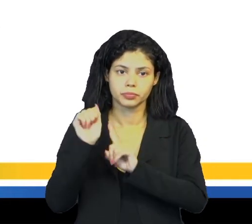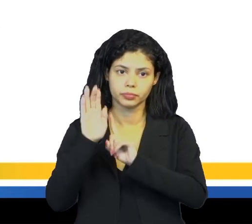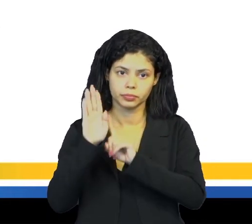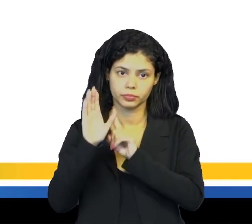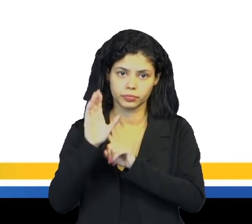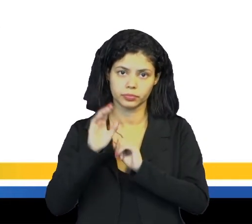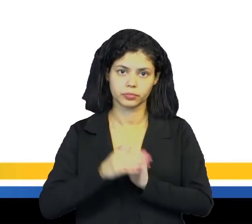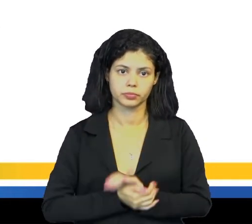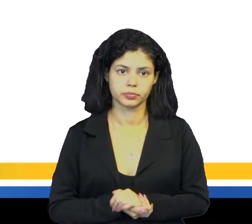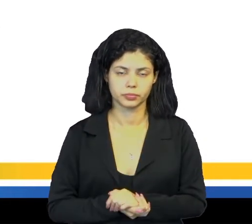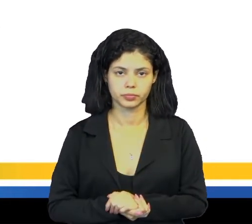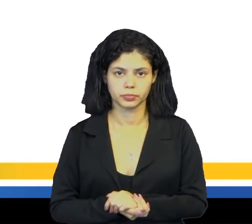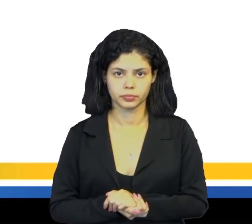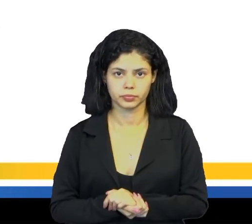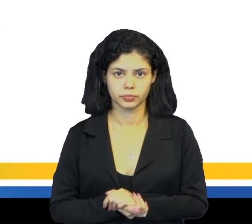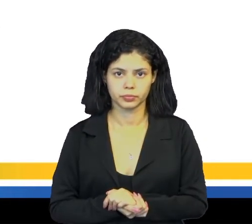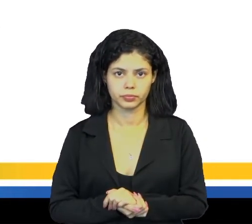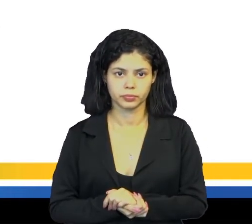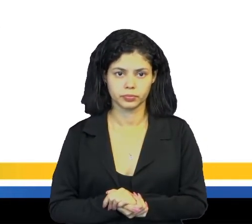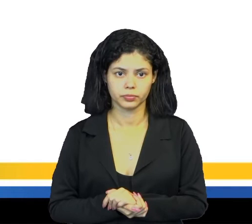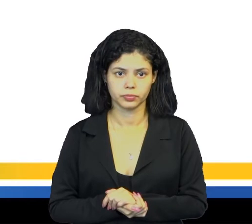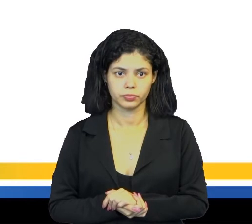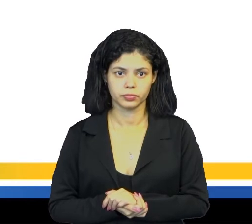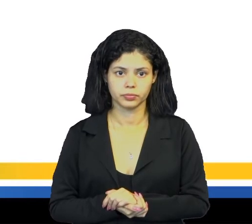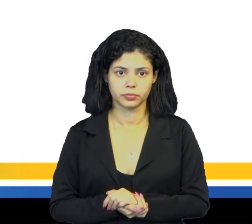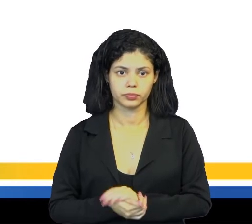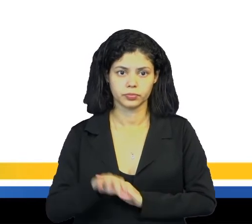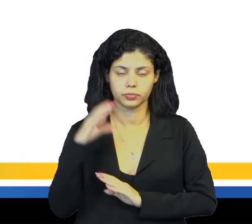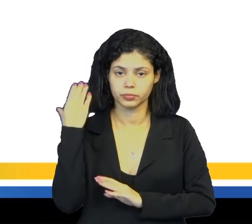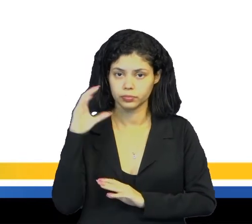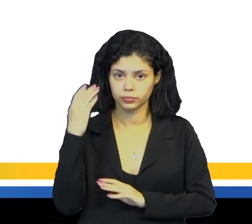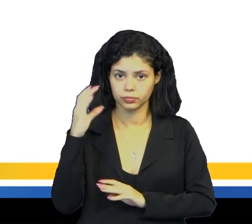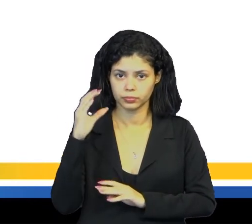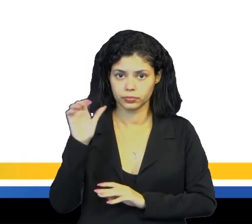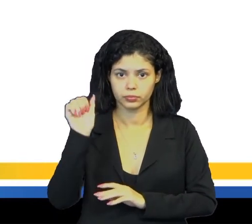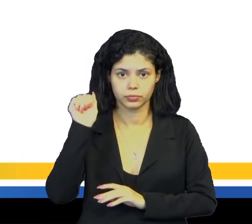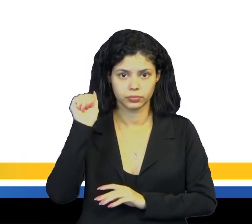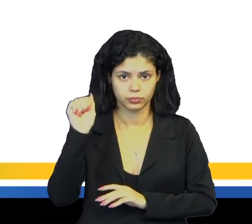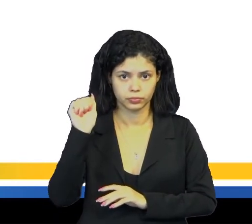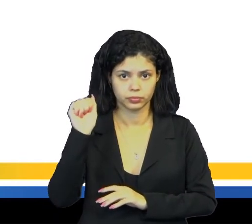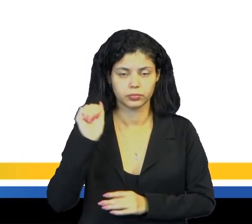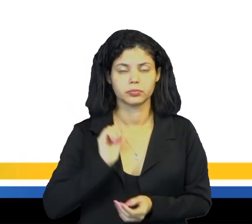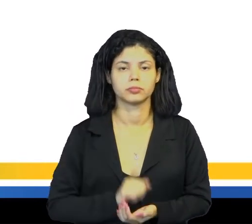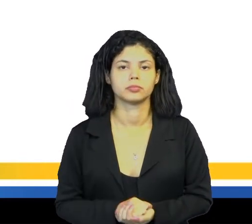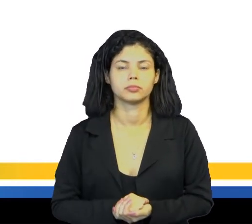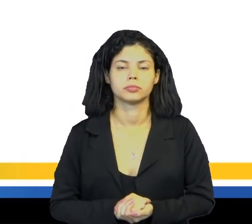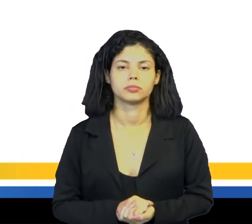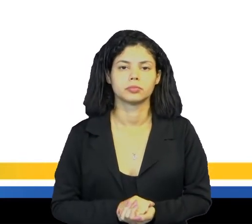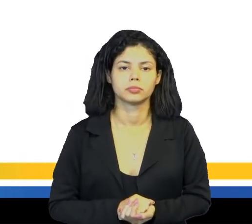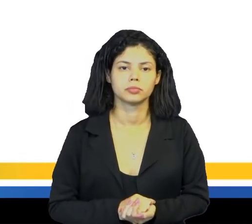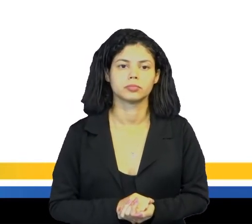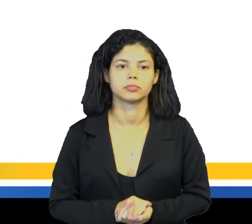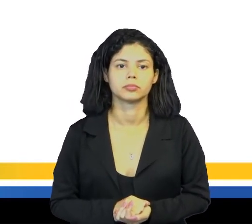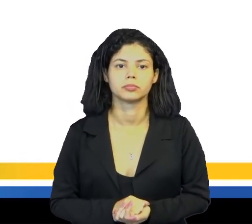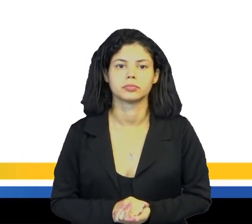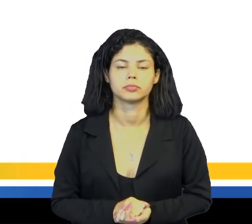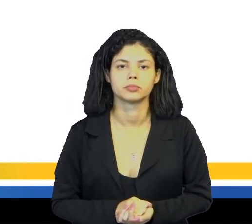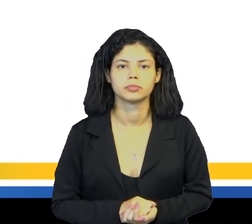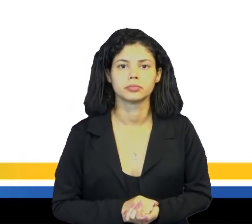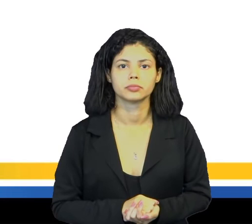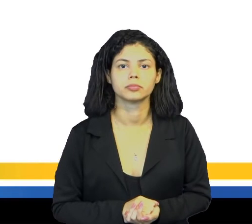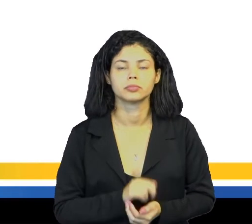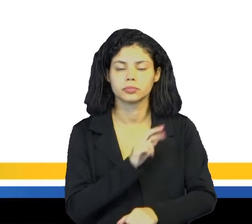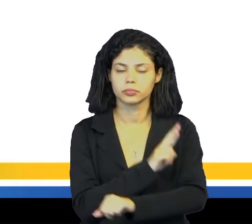teológico? Vamos lá, científico. Lembrando que teologia é